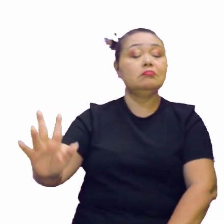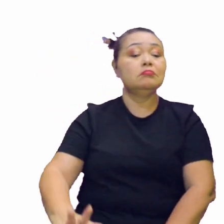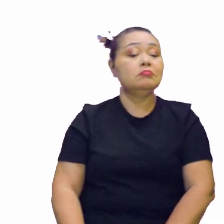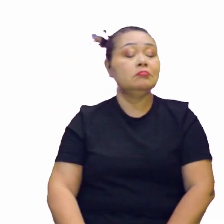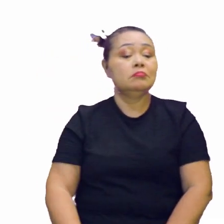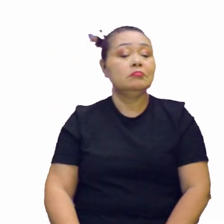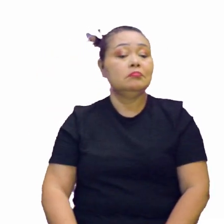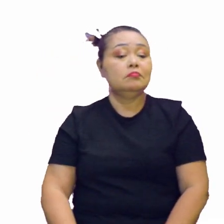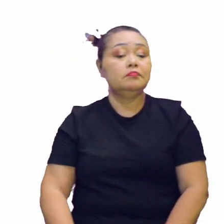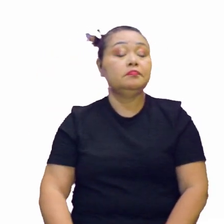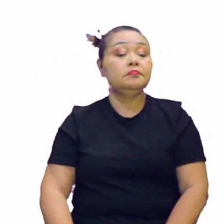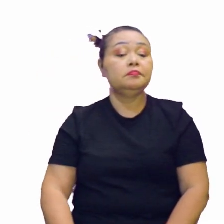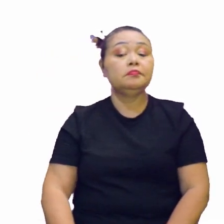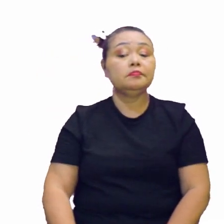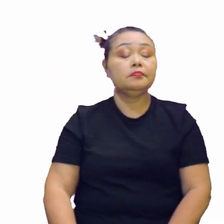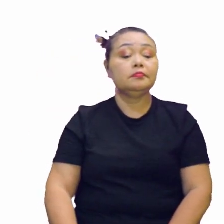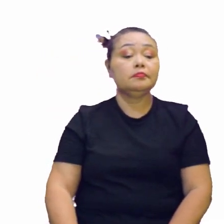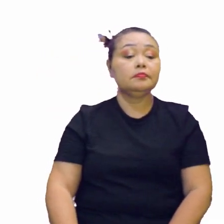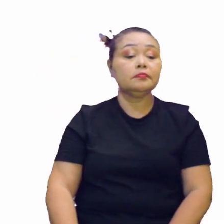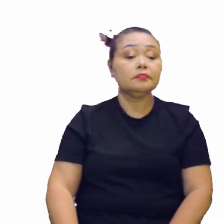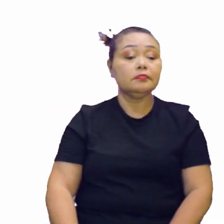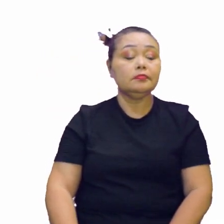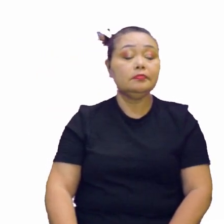florestais, que são plantas nativas.